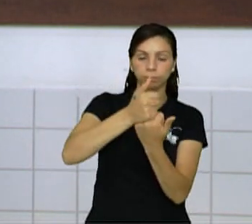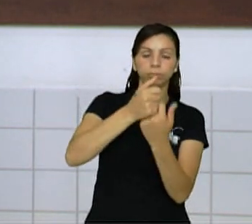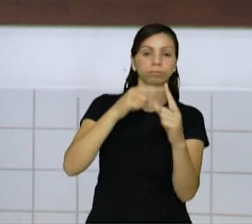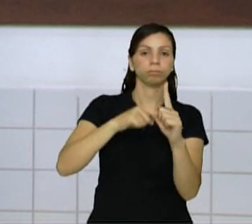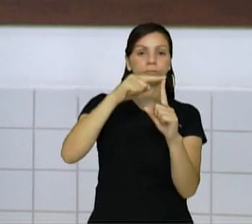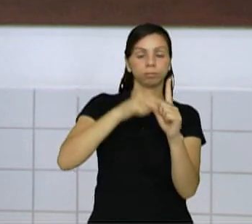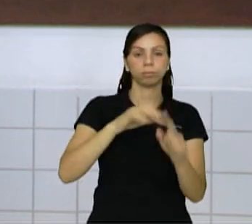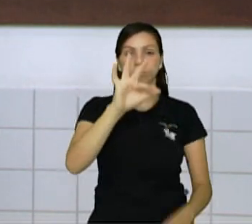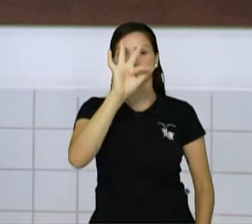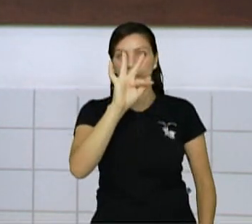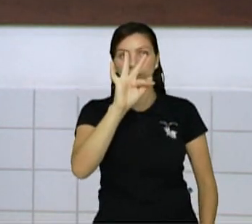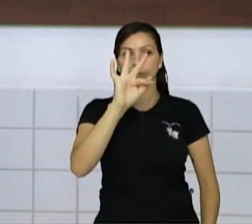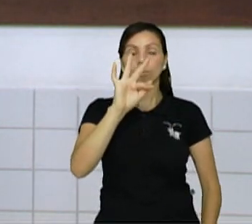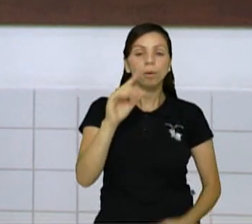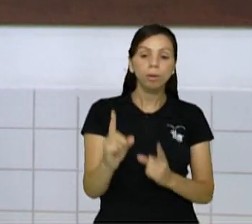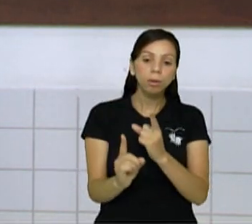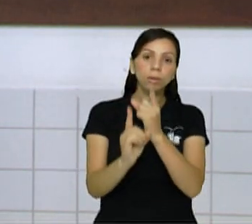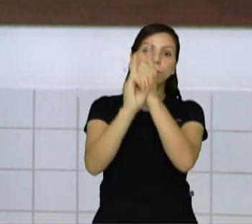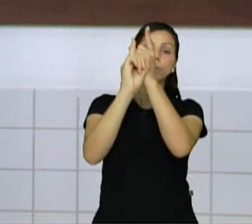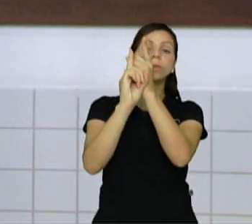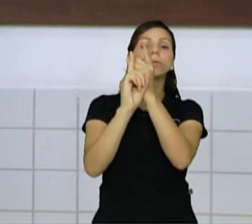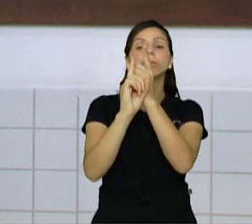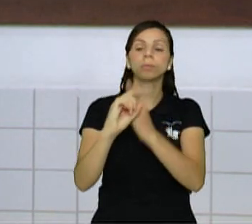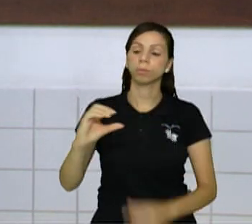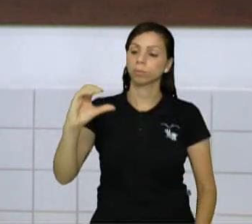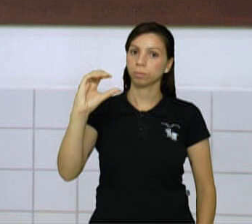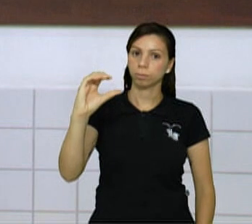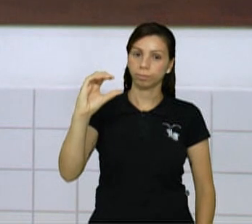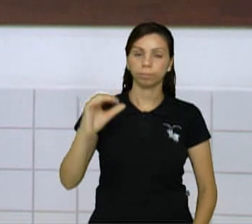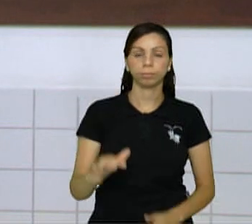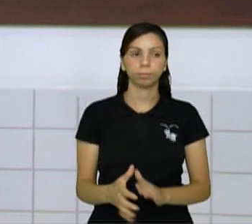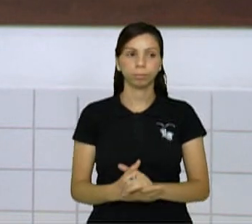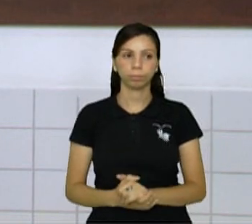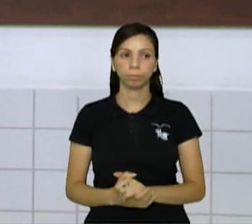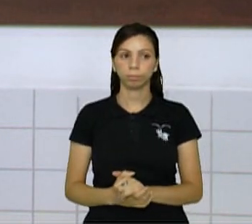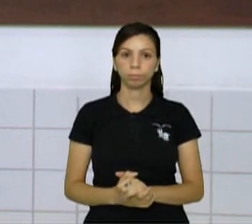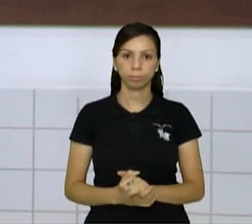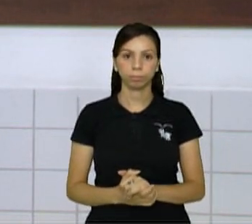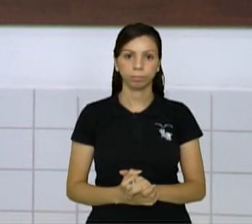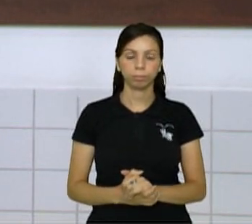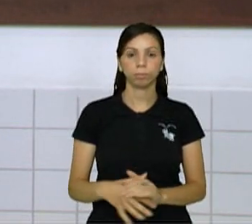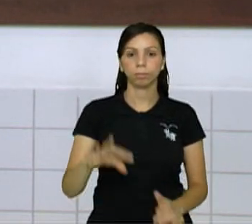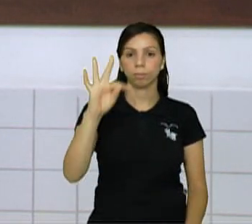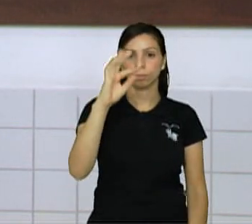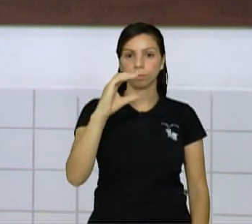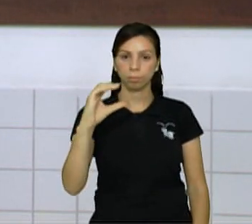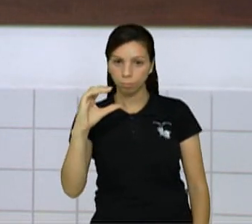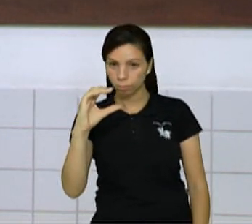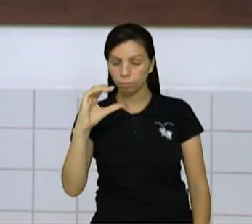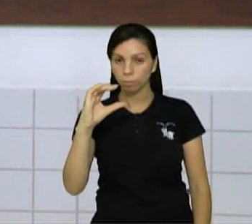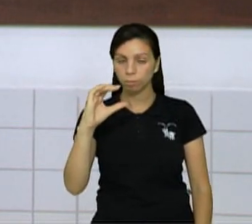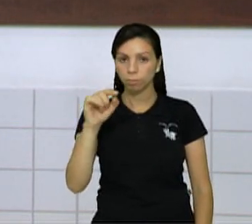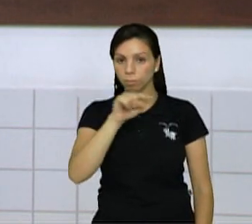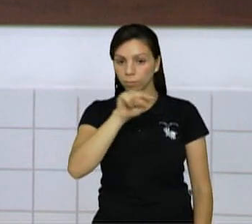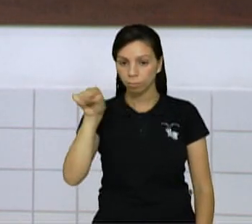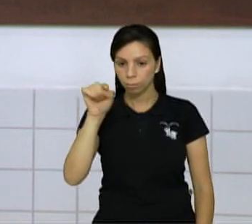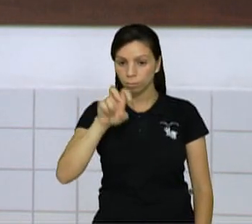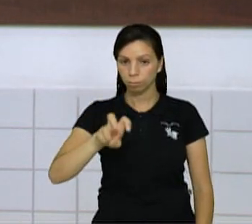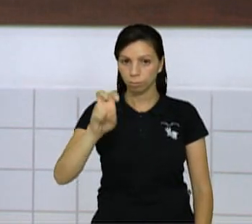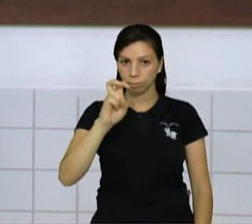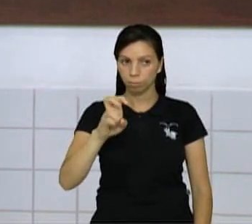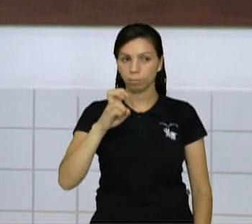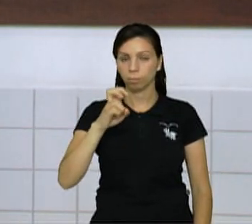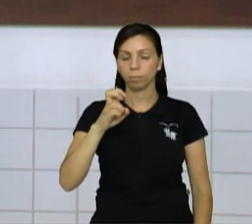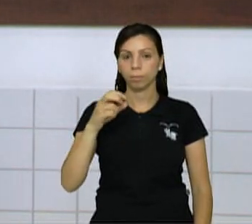em Fahrenheit e acho a temperatura em Celsius. Fazendo isso, vamos lá, ó, temperatura em Celsius sobre 5